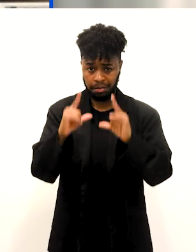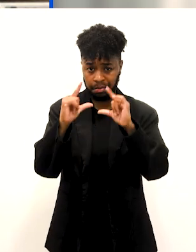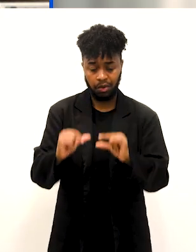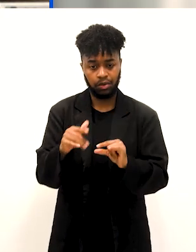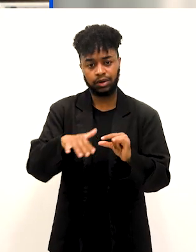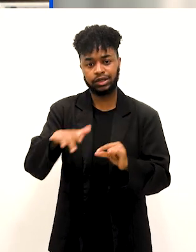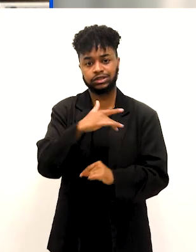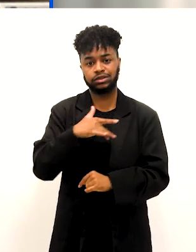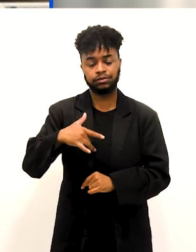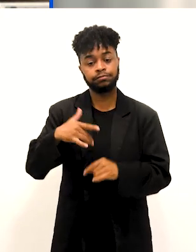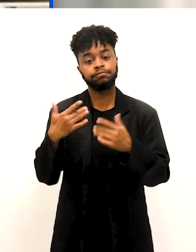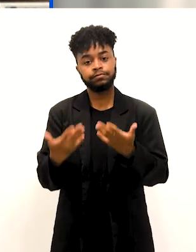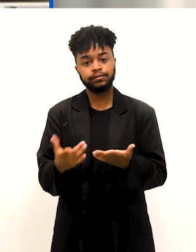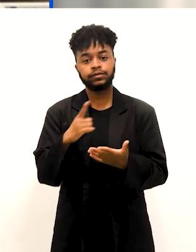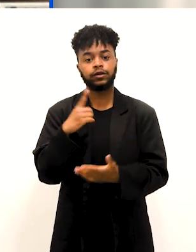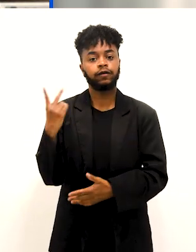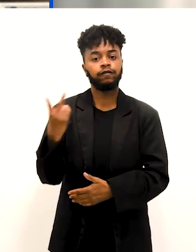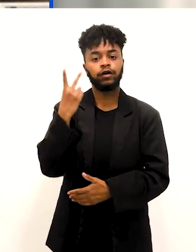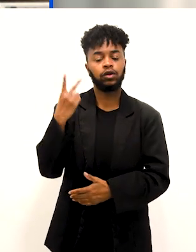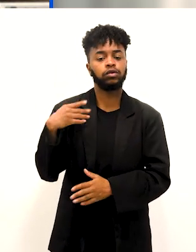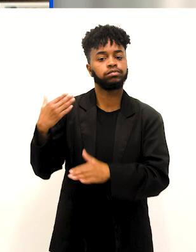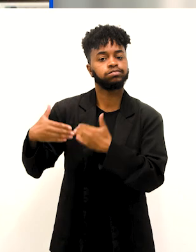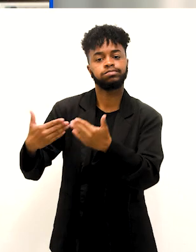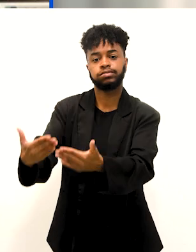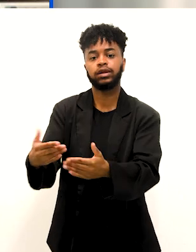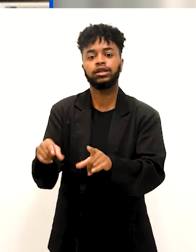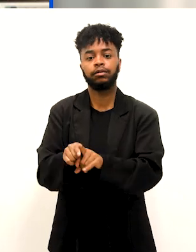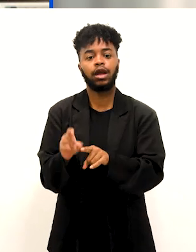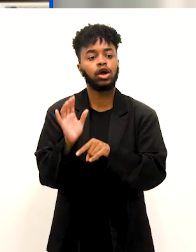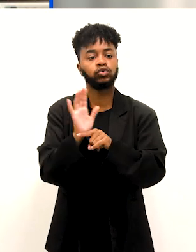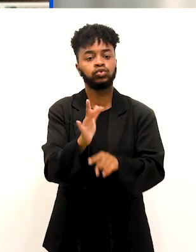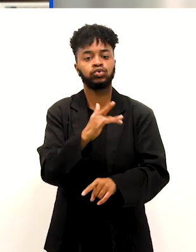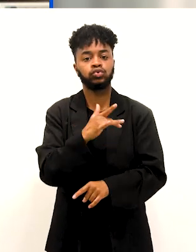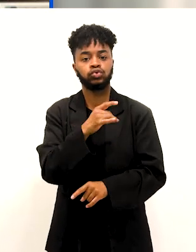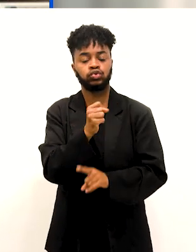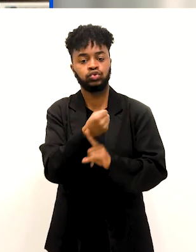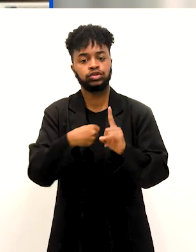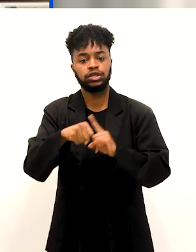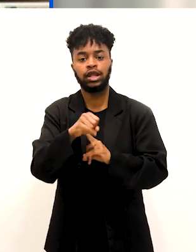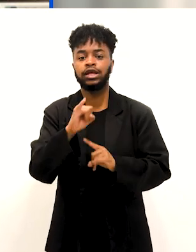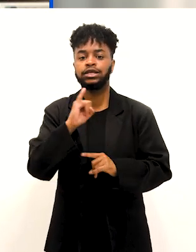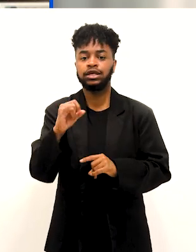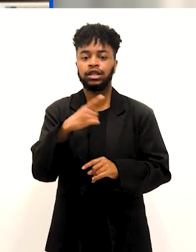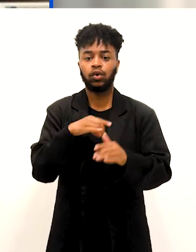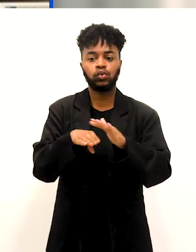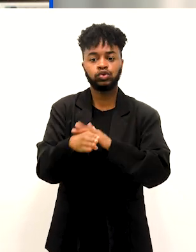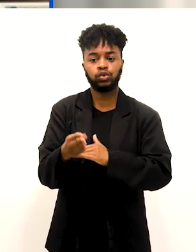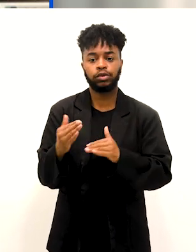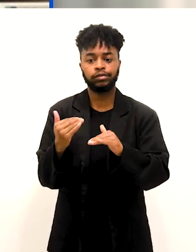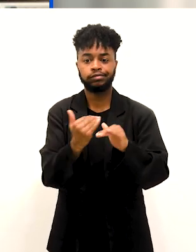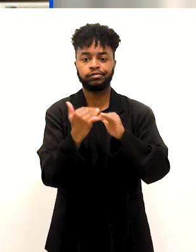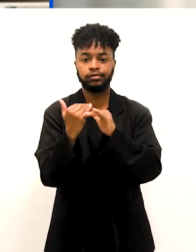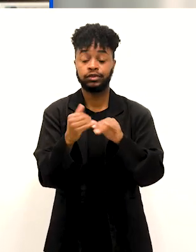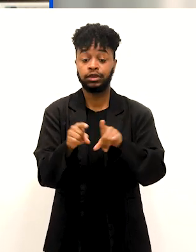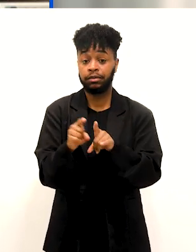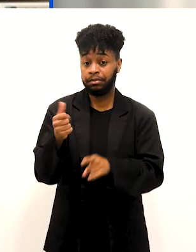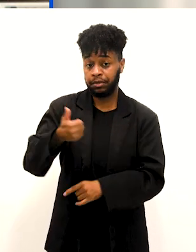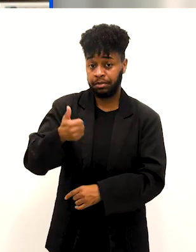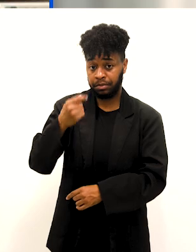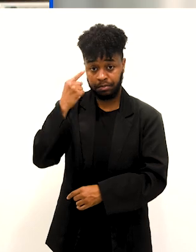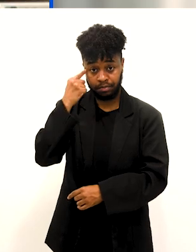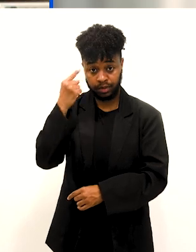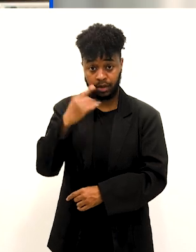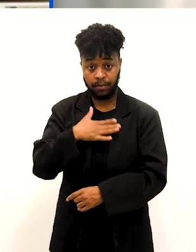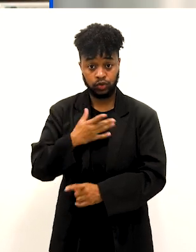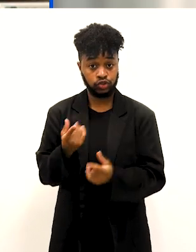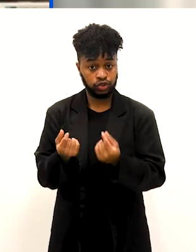de valor, ela é muito longa e ela gera muito benefício para a sociedade quando eu adoto hábitos mais equilibrados. Num primeiro momento, com as minhas finanças. Num